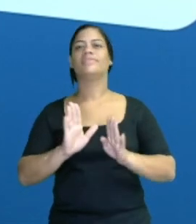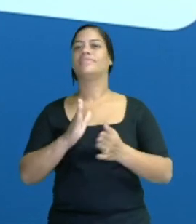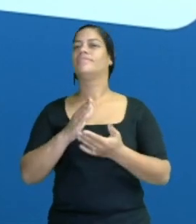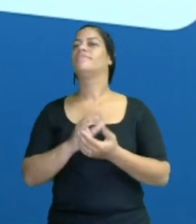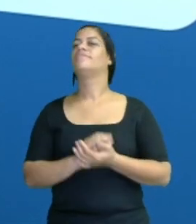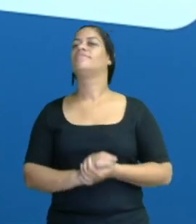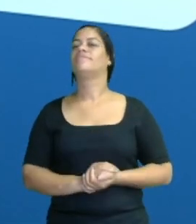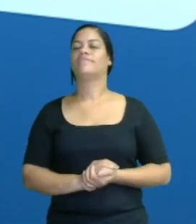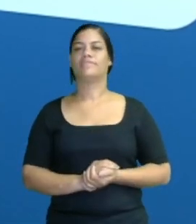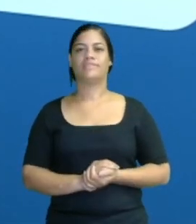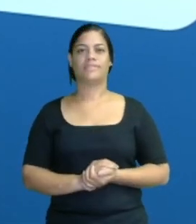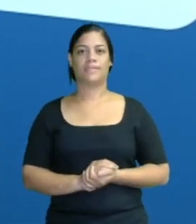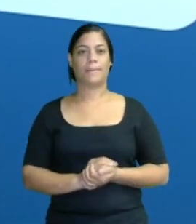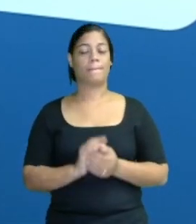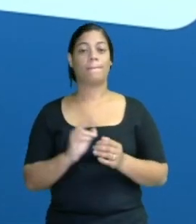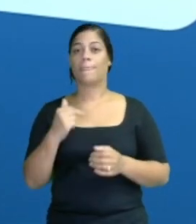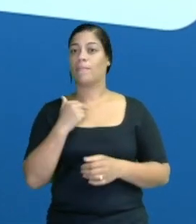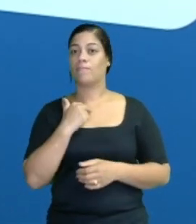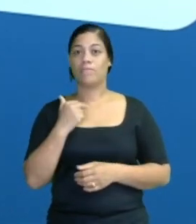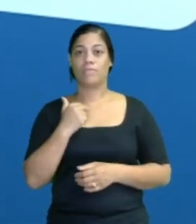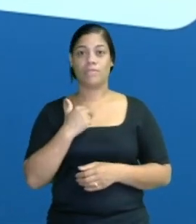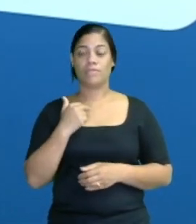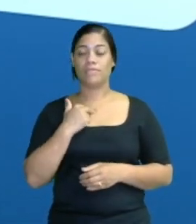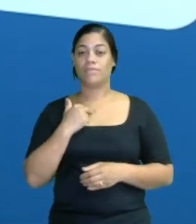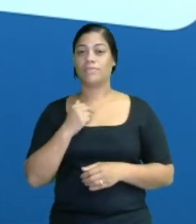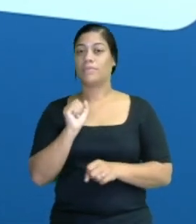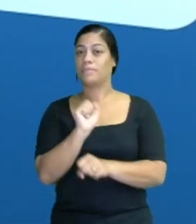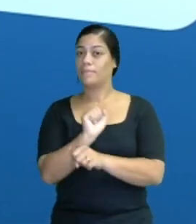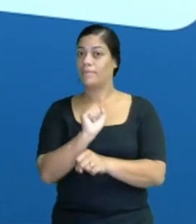de vocês. Não podemos